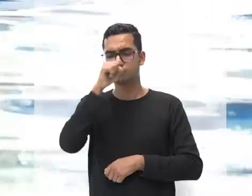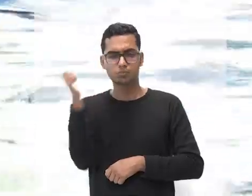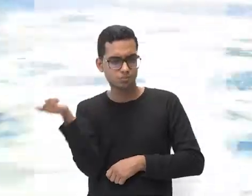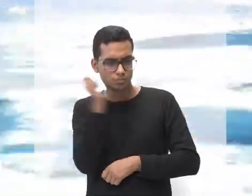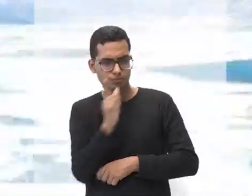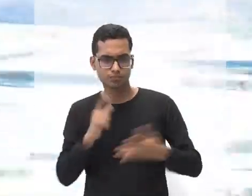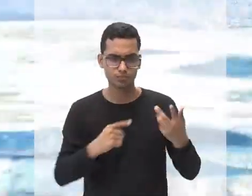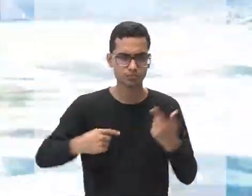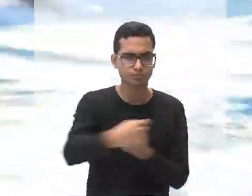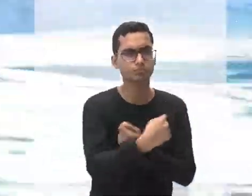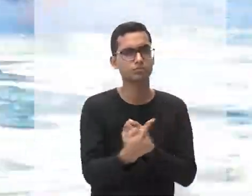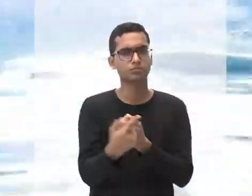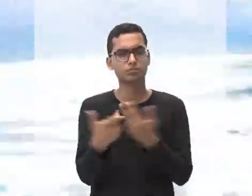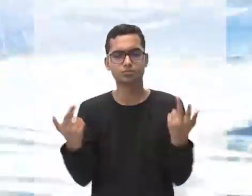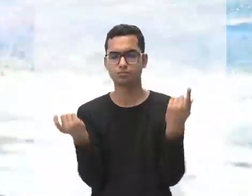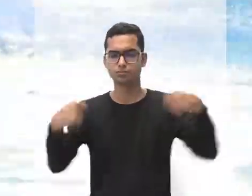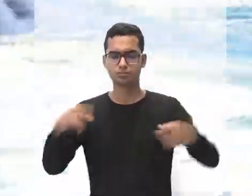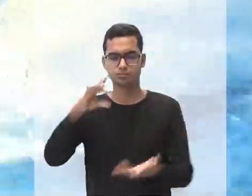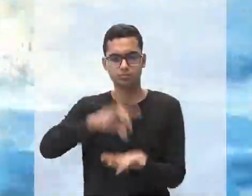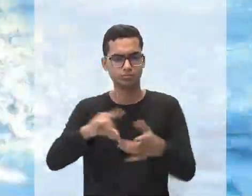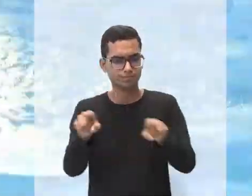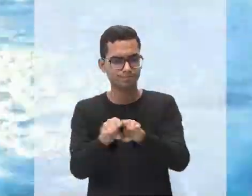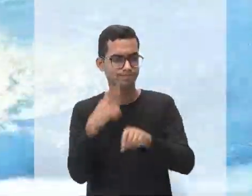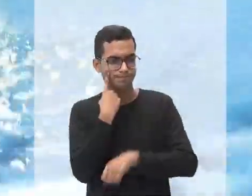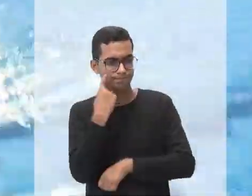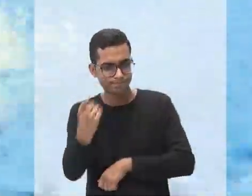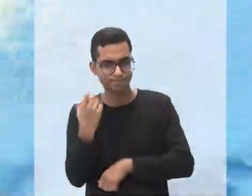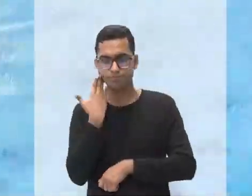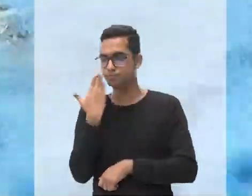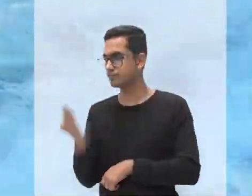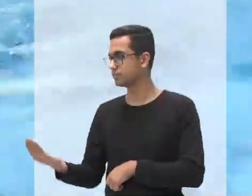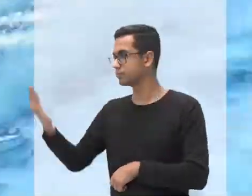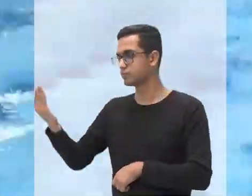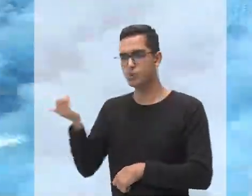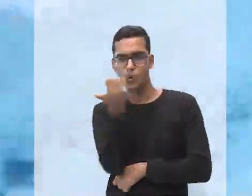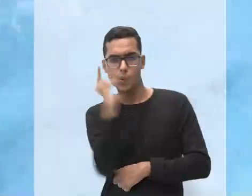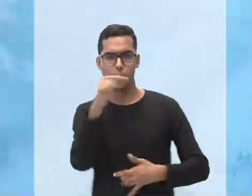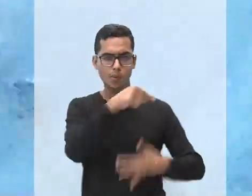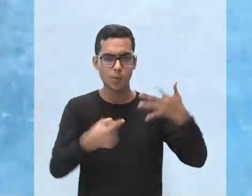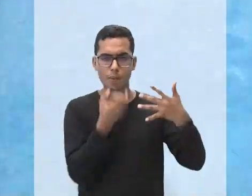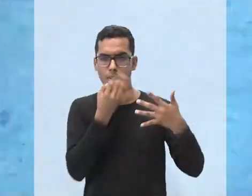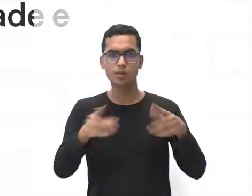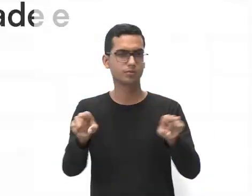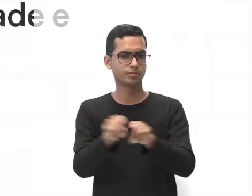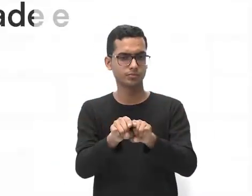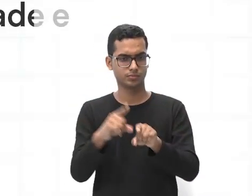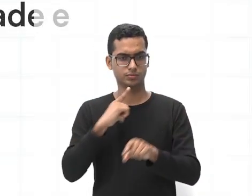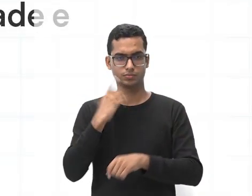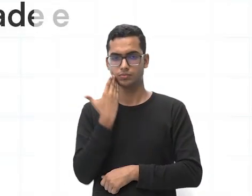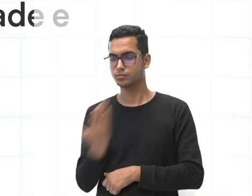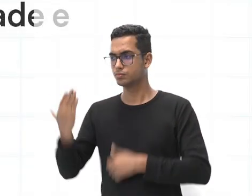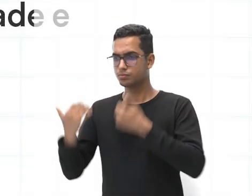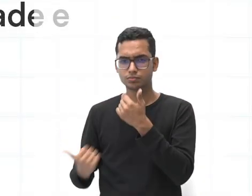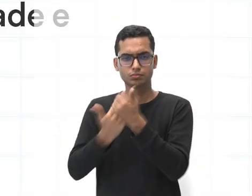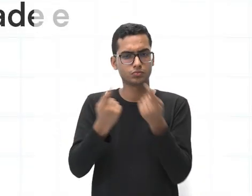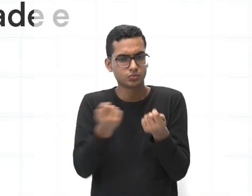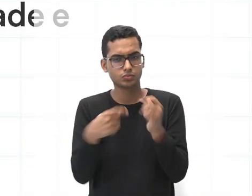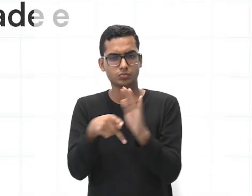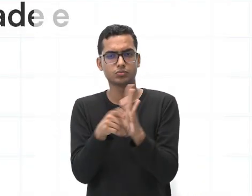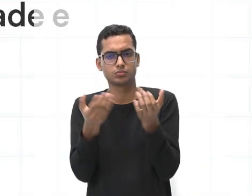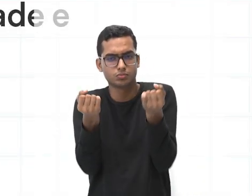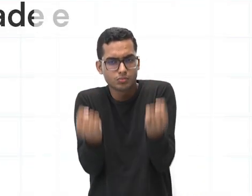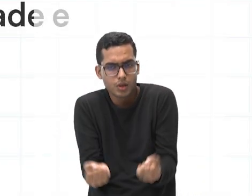Prosseguindo, nós temos aí o nado borboleta, que é um nado lindíssimo, eu gosto bastante, principalmente por